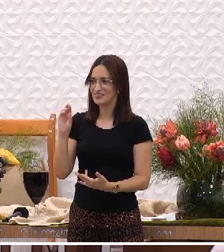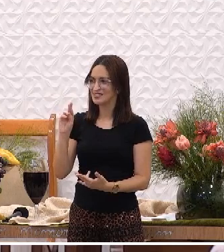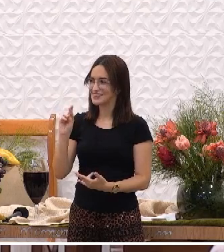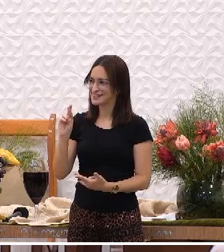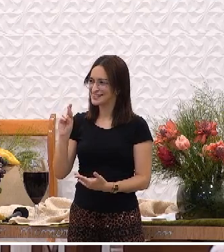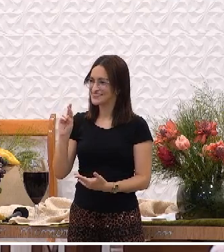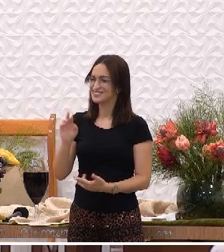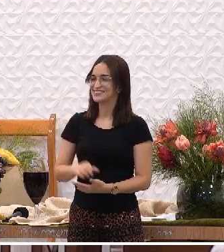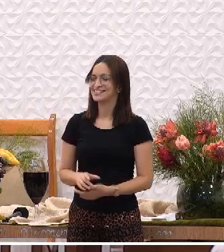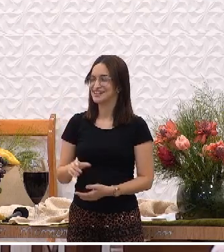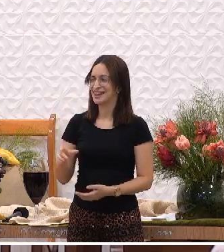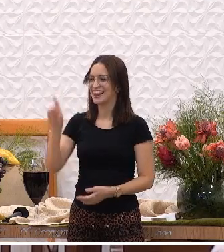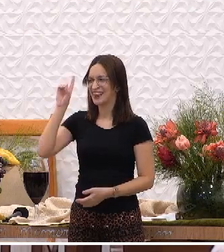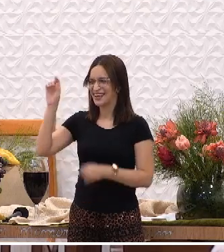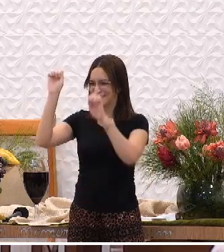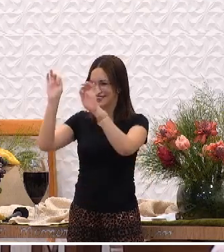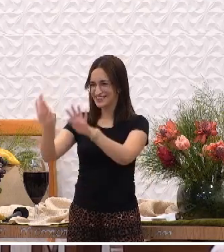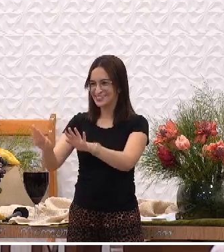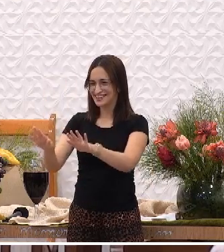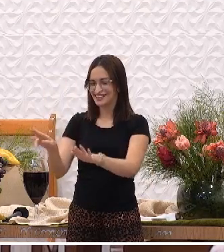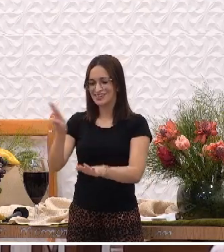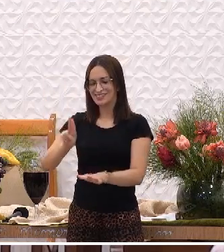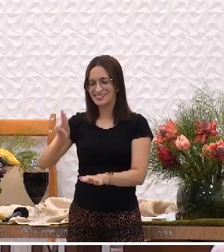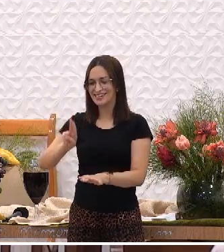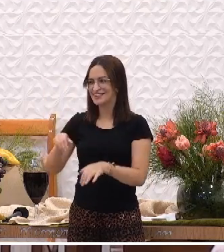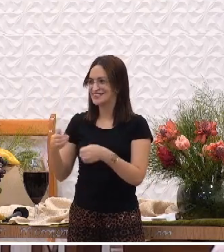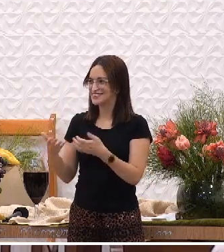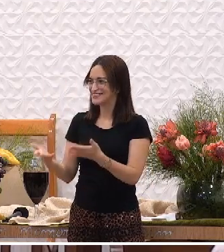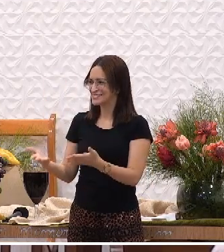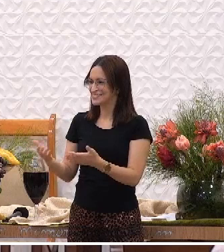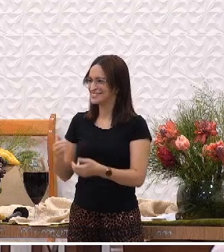te usar aqui. Foi bem legal. Bem didático também.